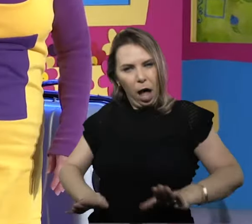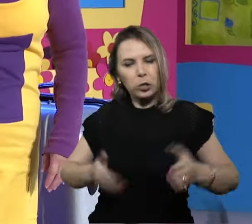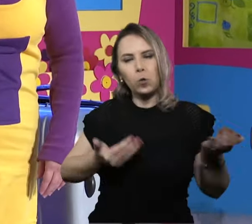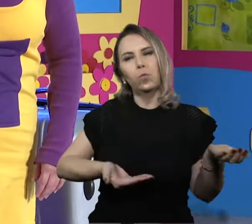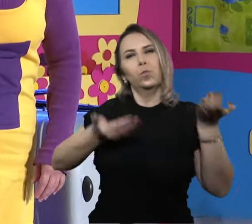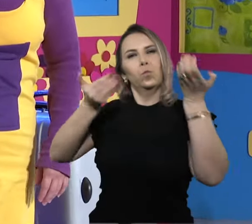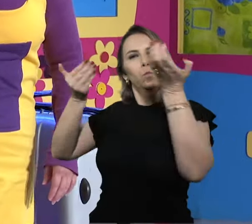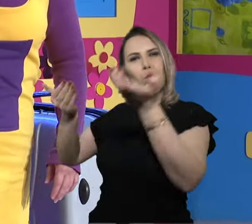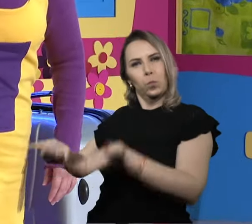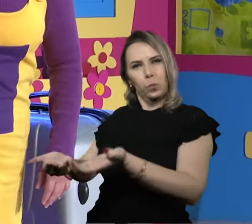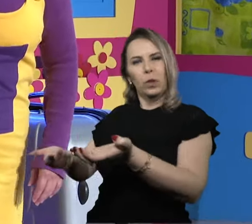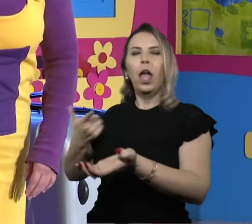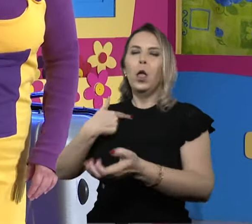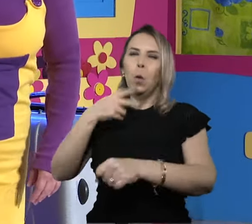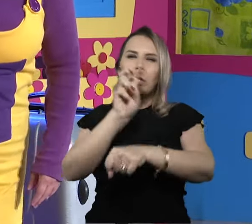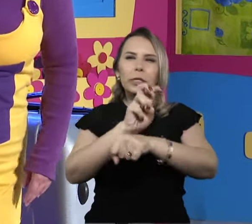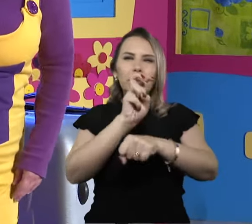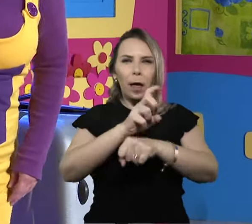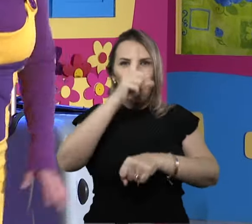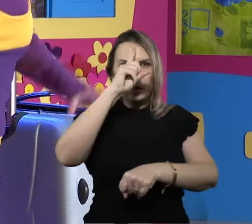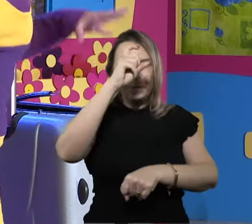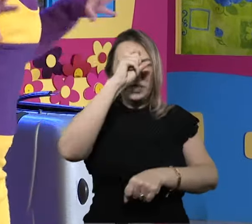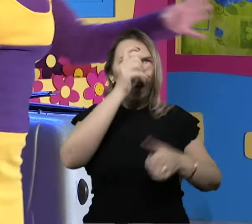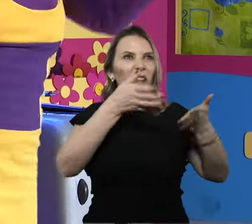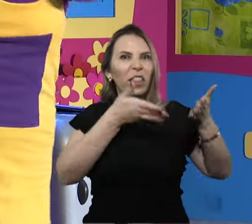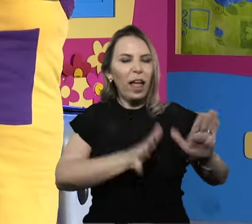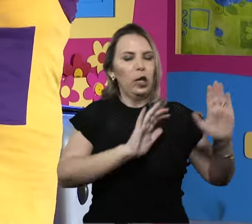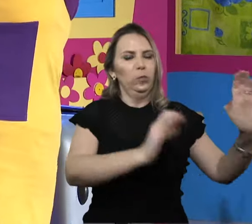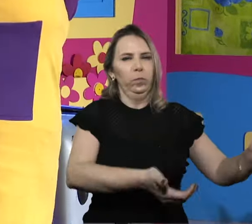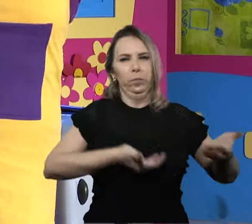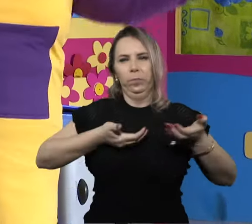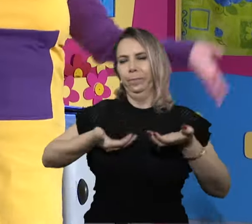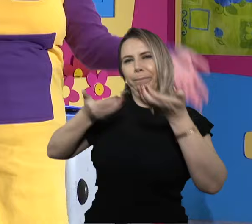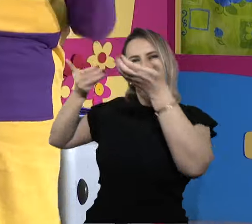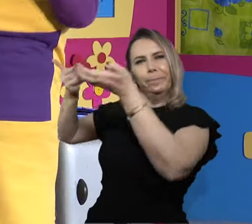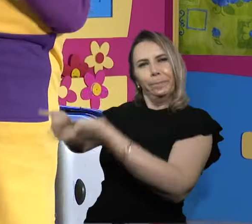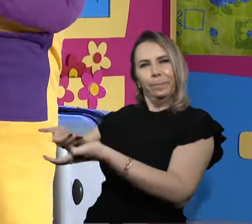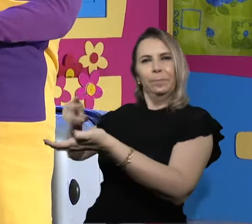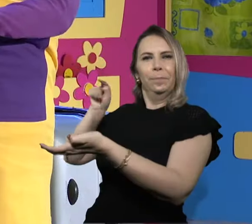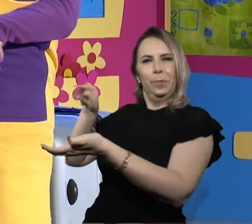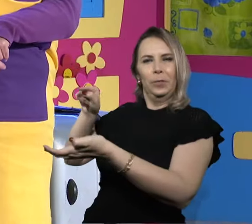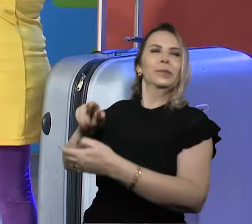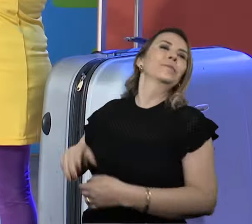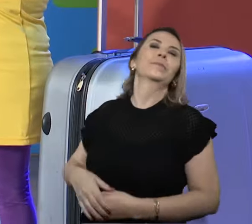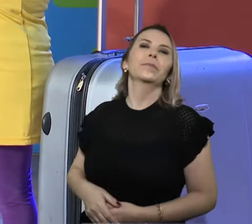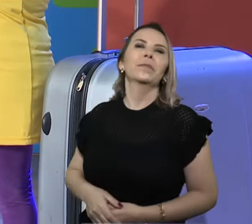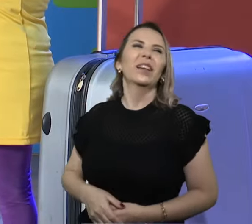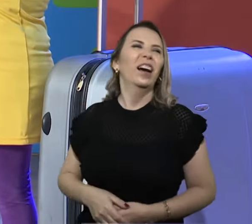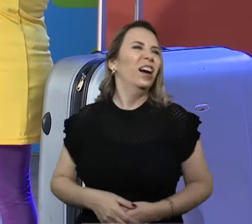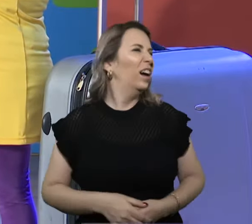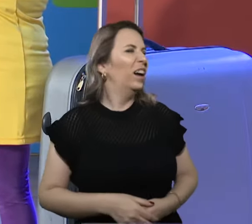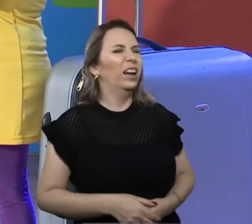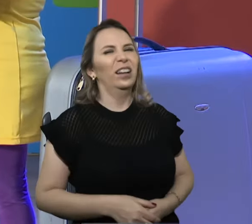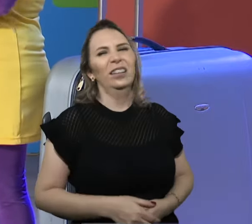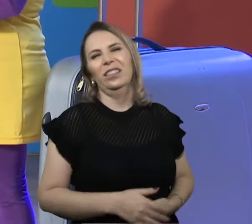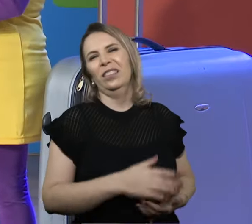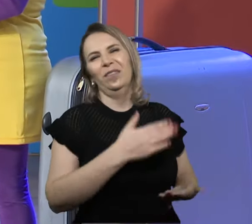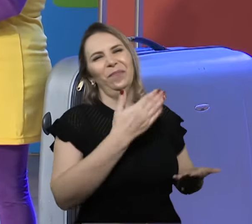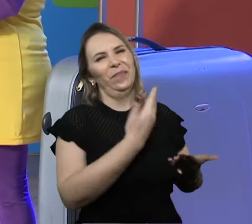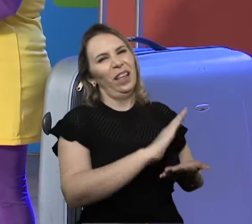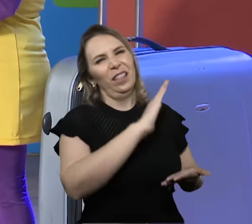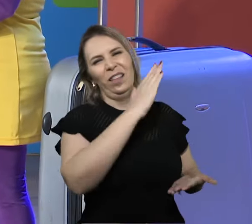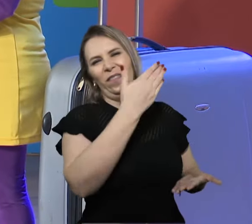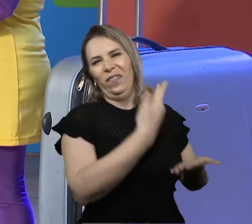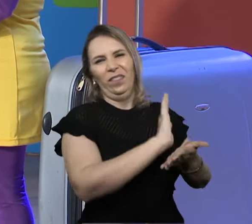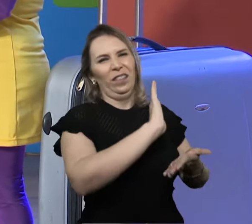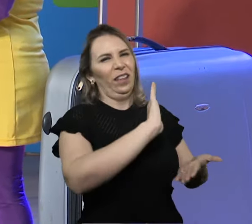nascer. Pode deixar. Eu busco ele na maternidade e entrego ele todinho pra você. Ai, Manu, nada